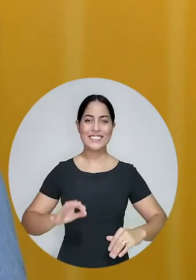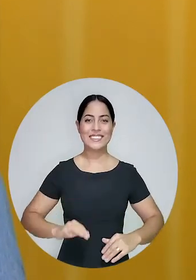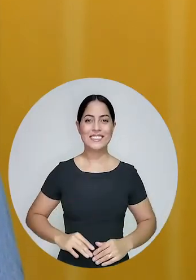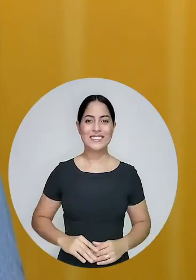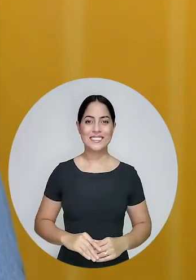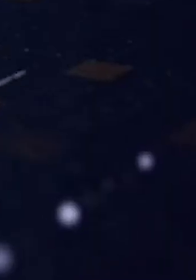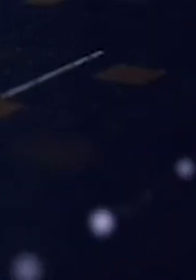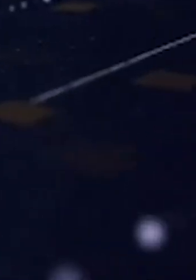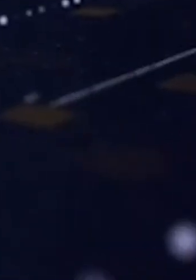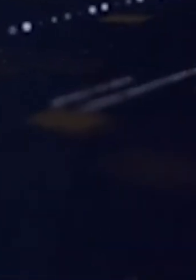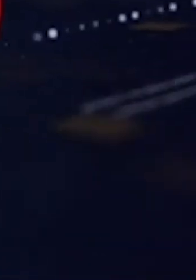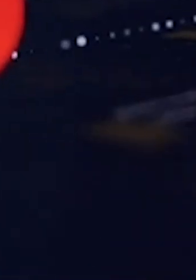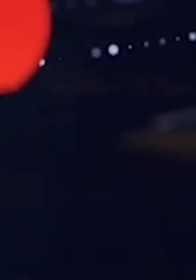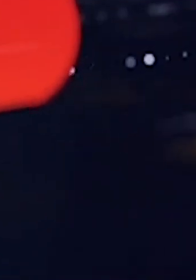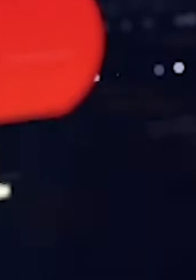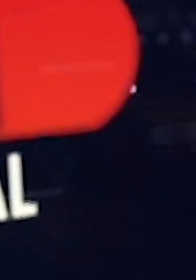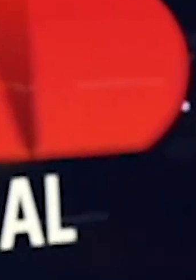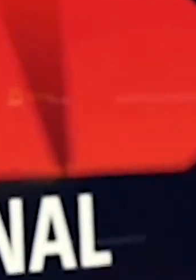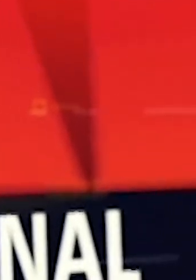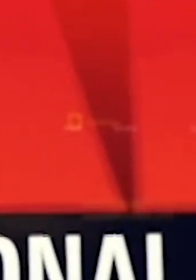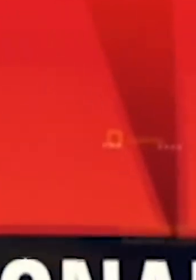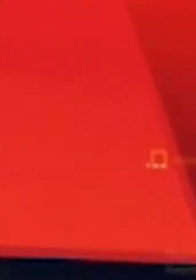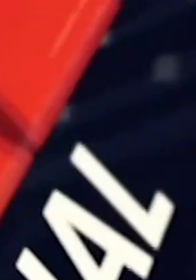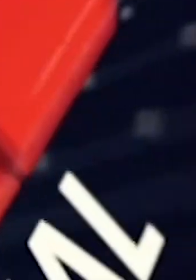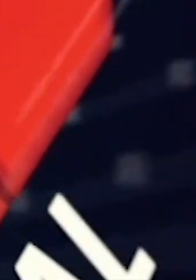estamos no ar.